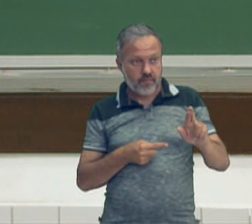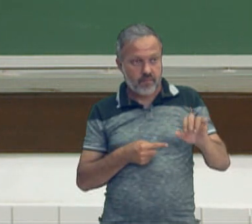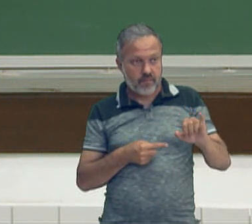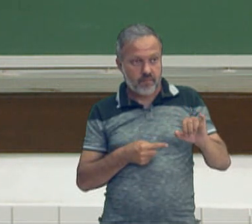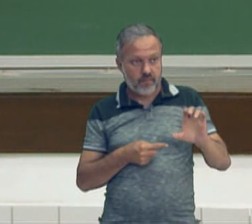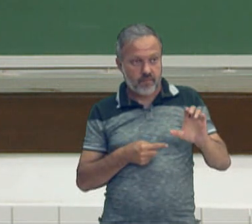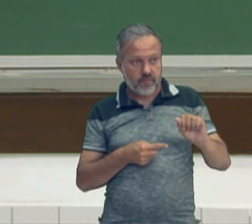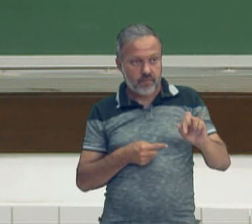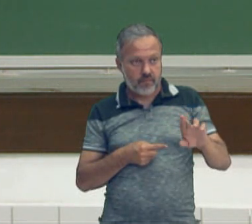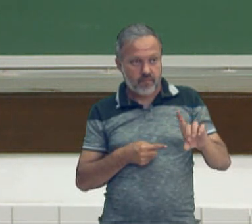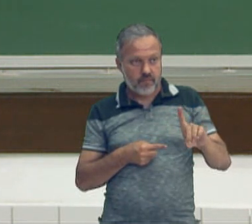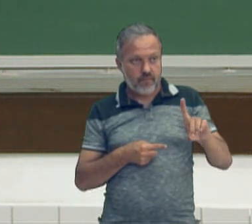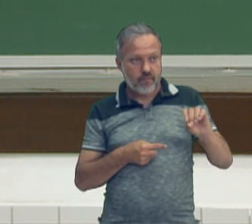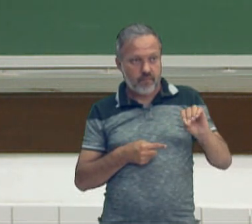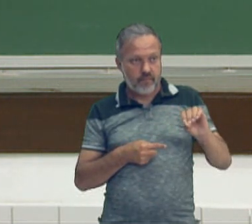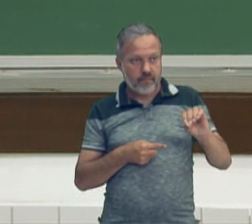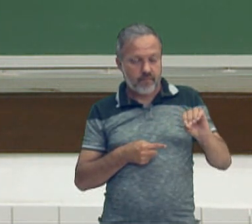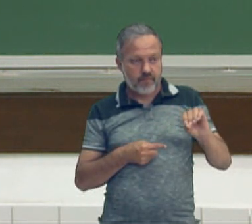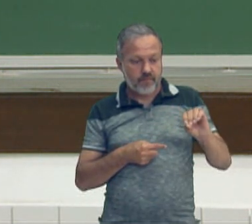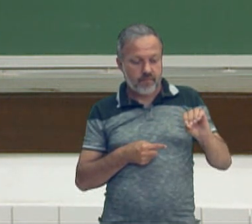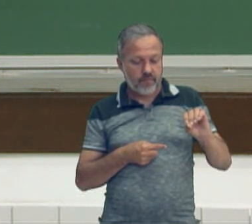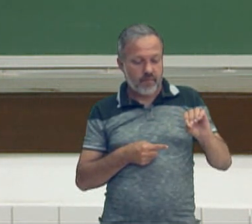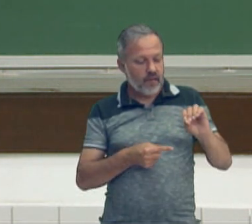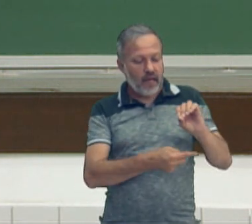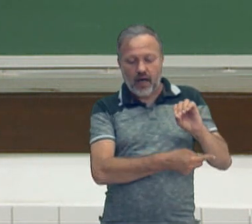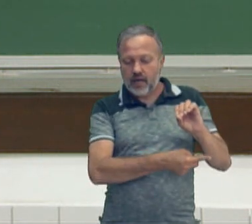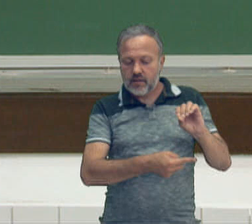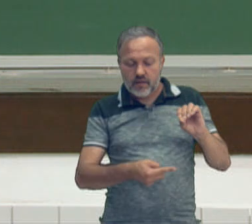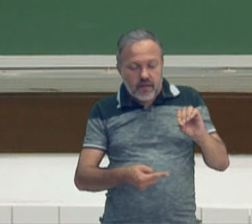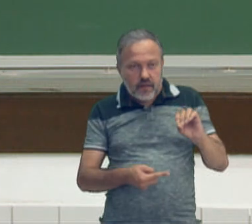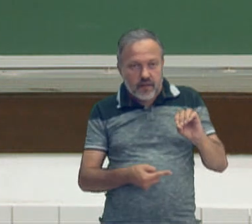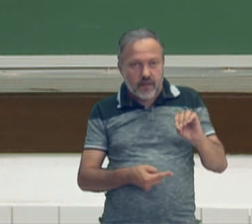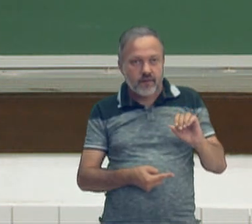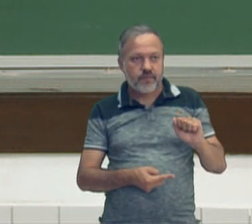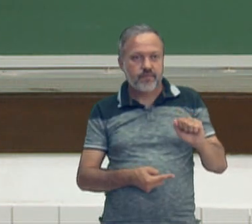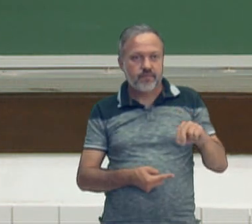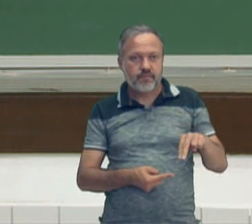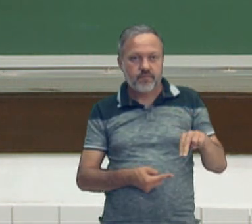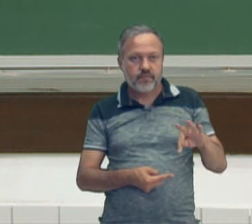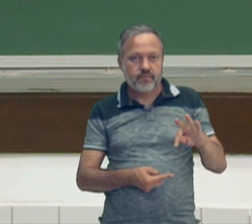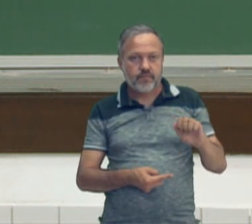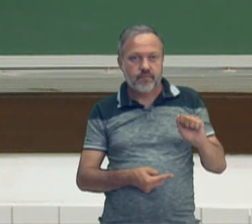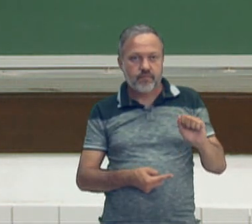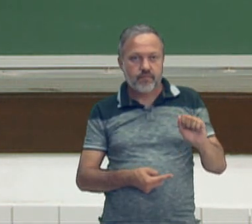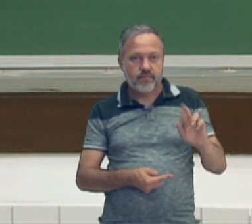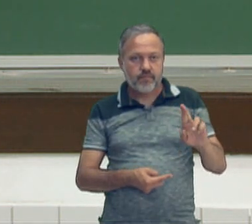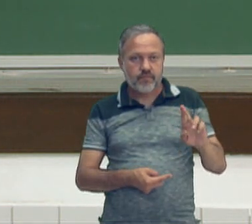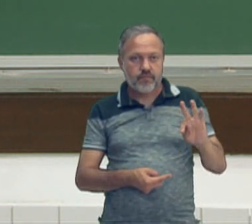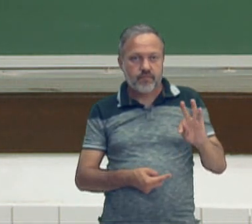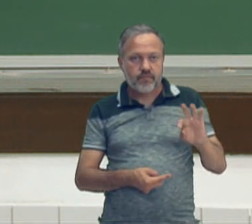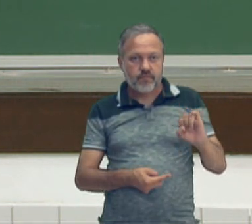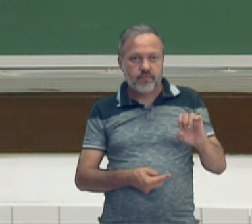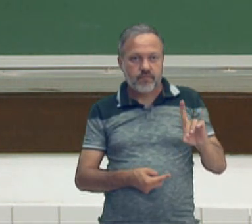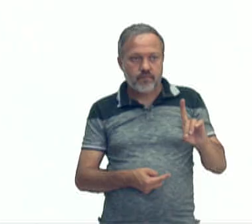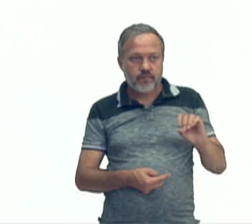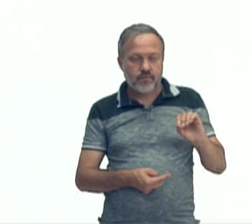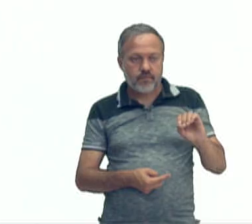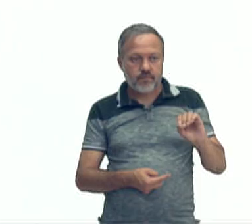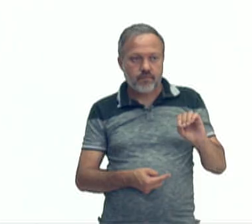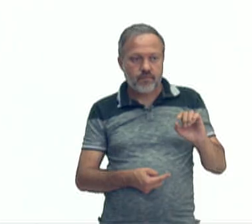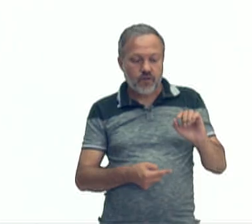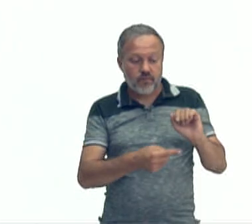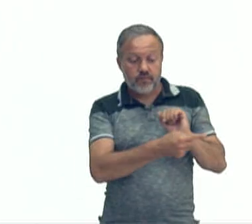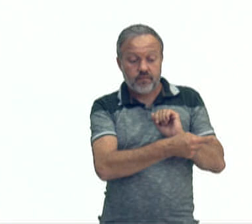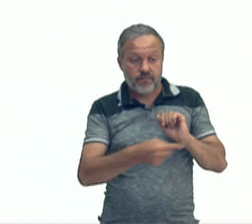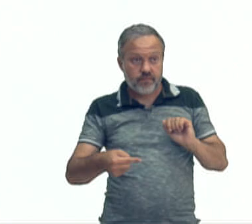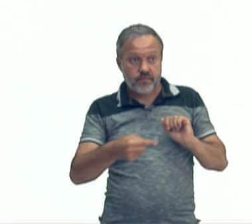Polar Antártico, que está lá para baixo. Com isso, você tem uma bastante biodiversidade de fauna